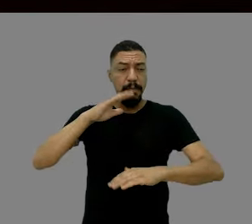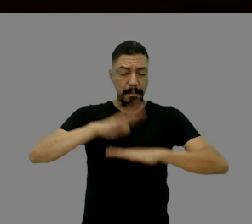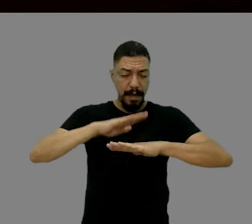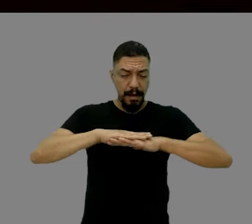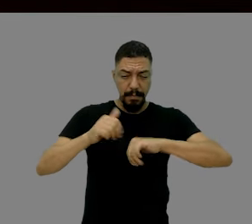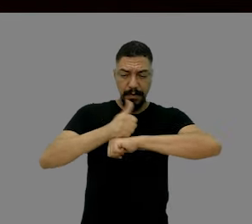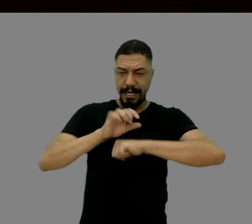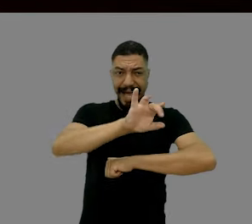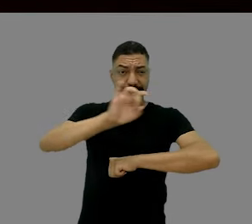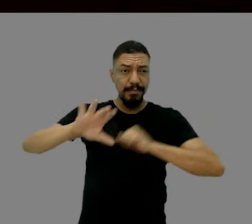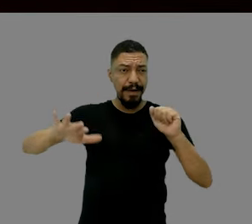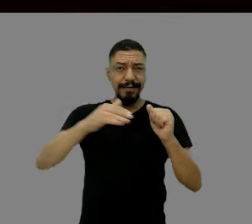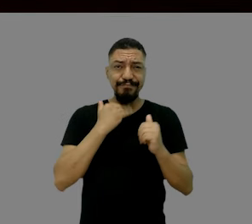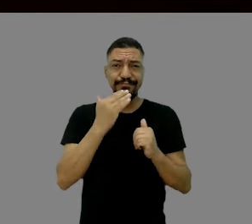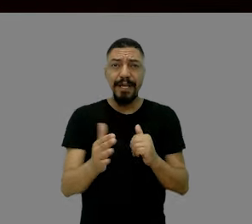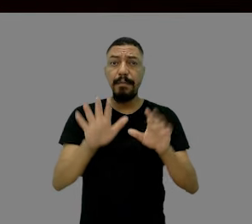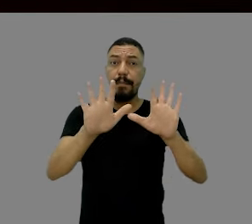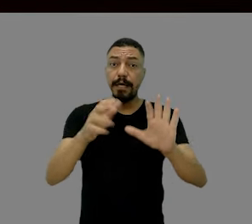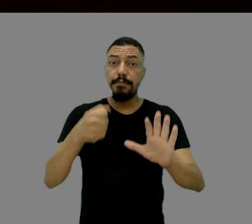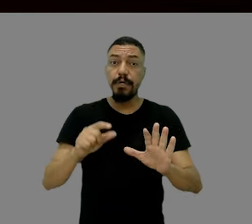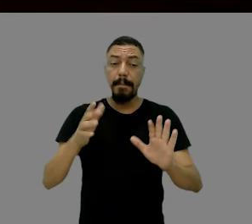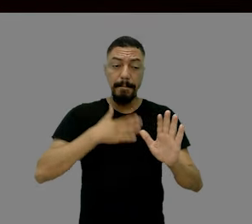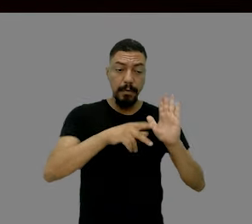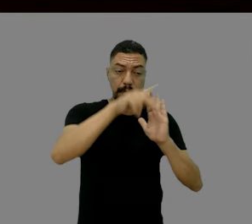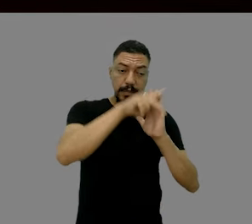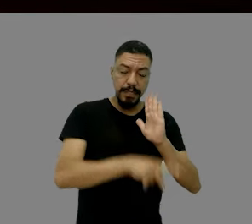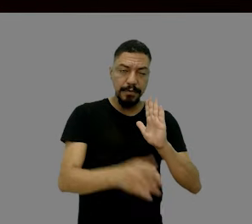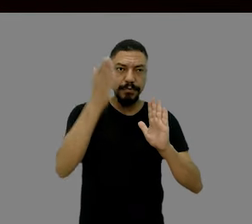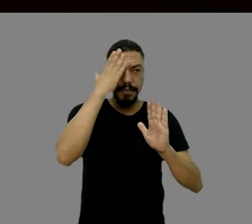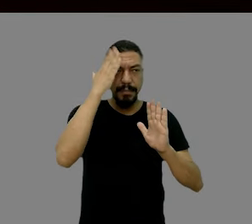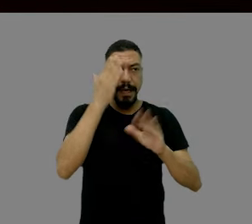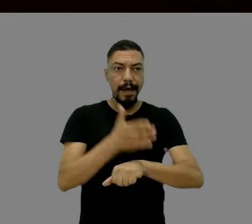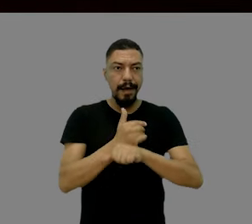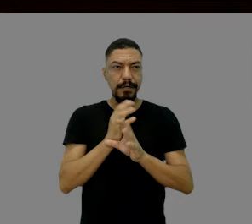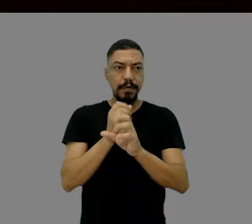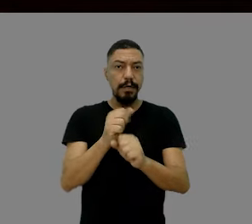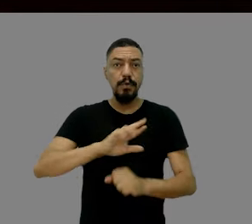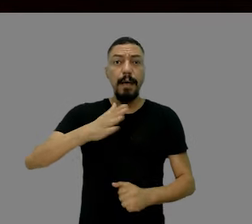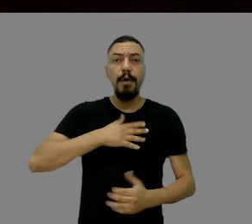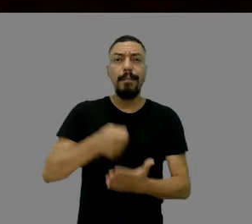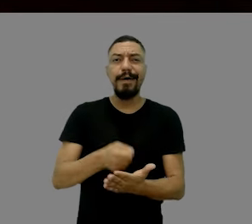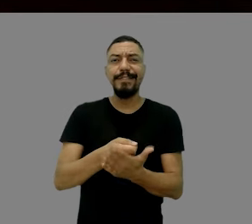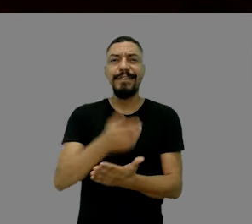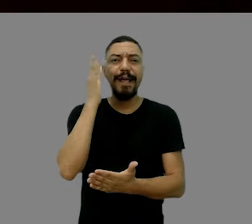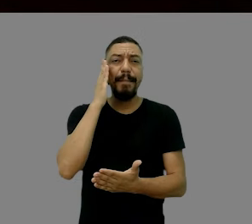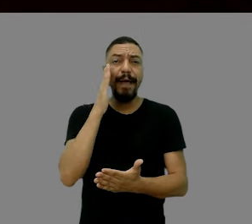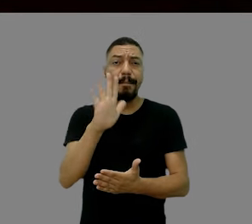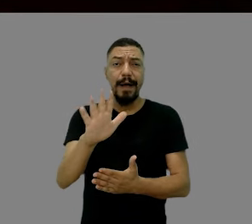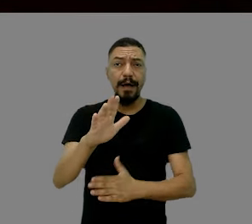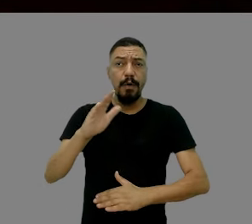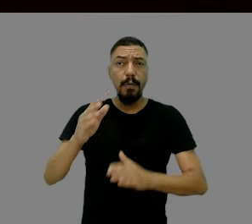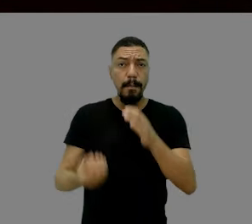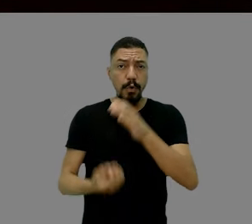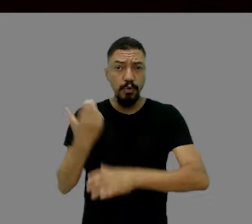não é a nossa obrigação saber, mas como produtoras e produtores, a gente precisa saber contratar quem faz. Sim, os recursos